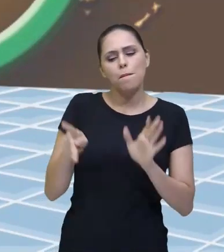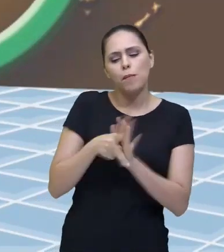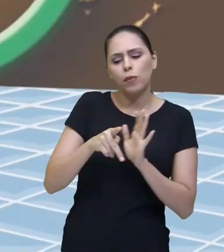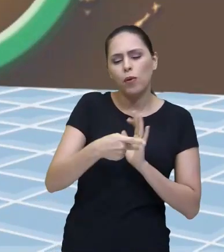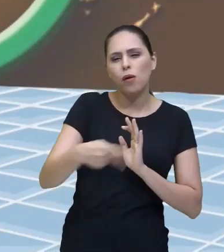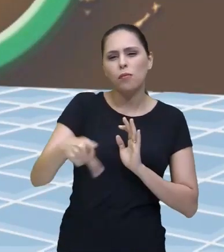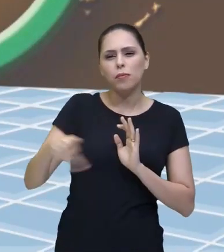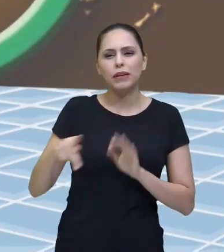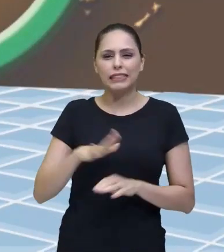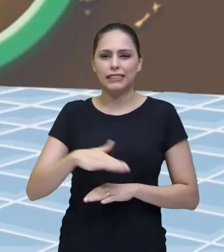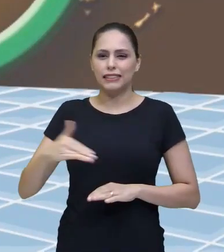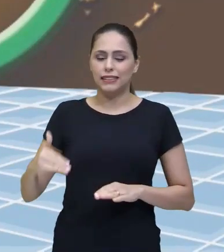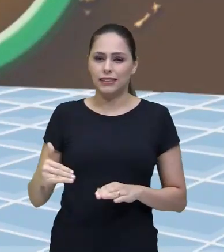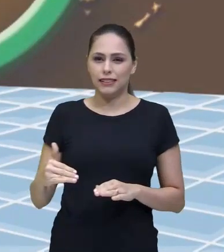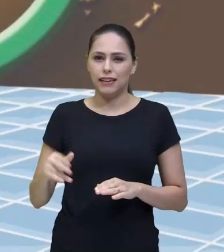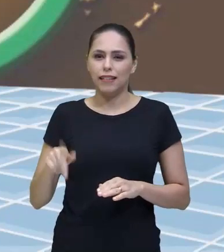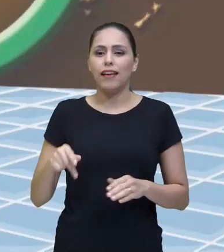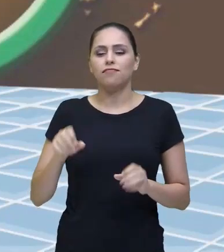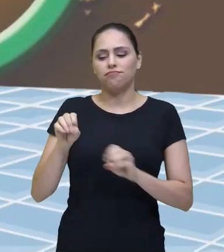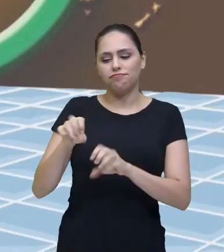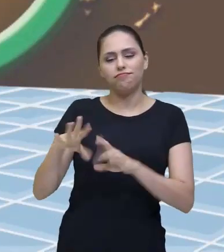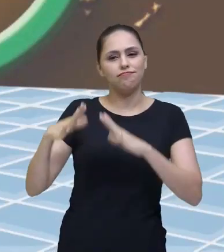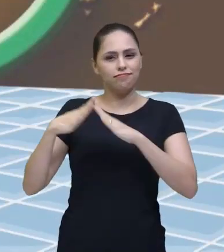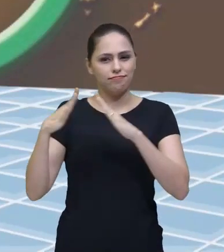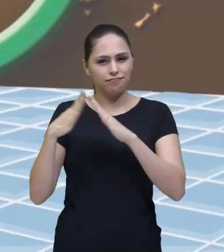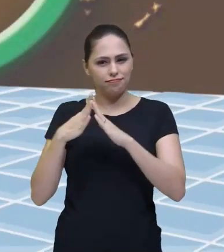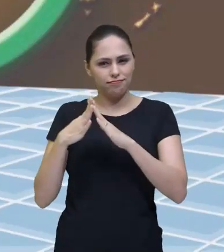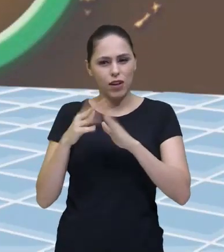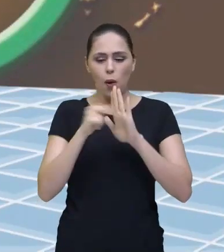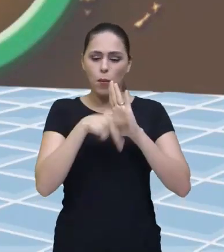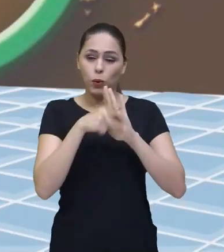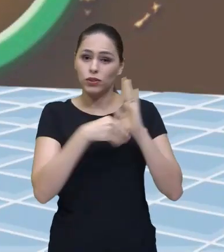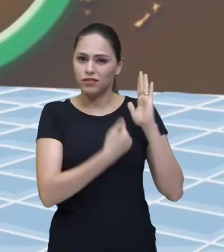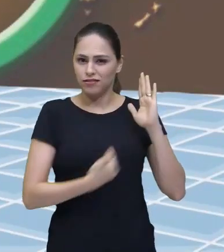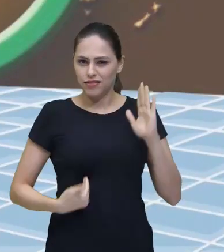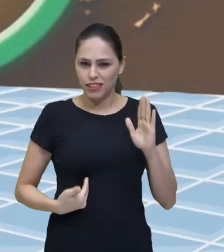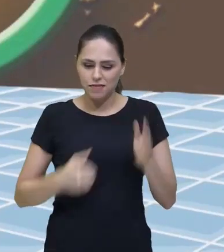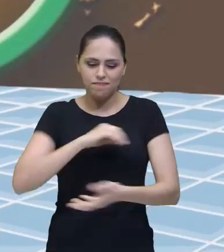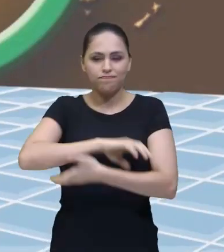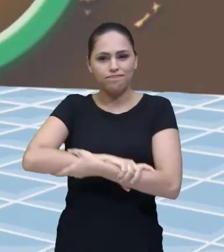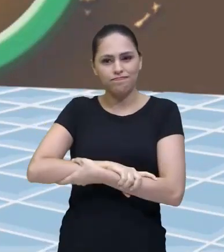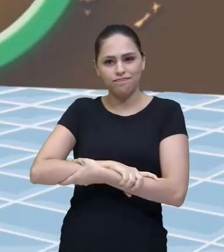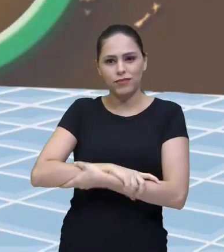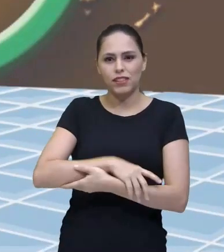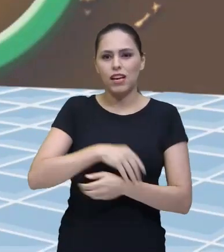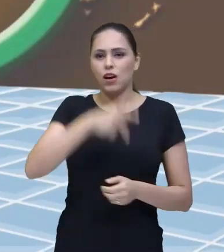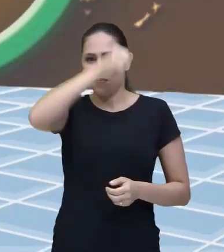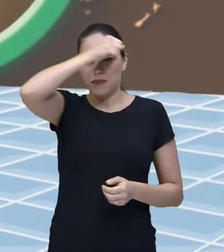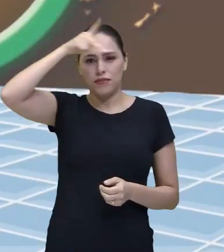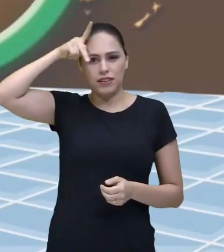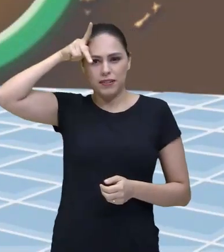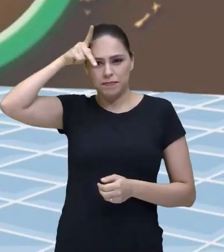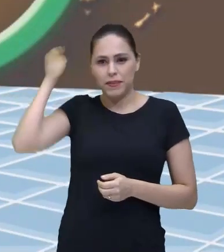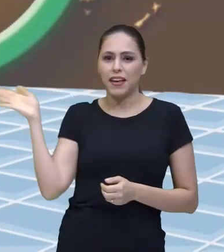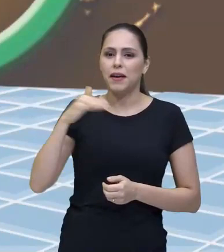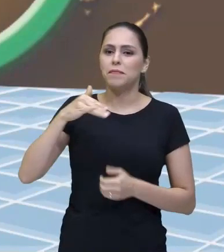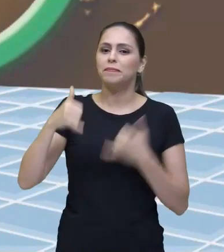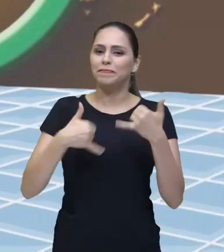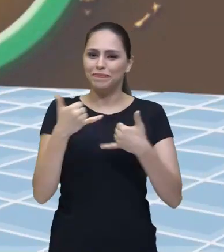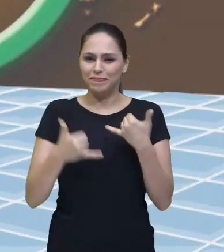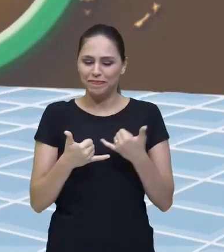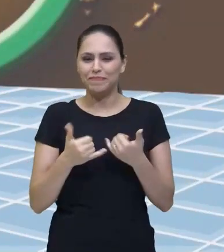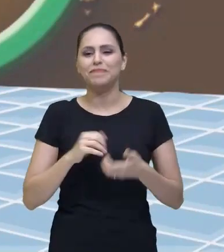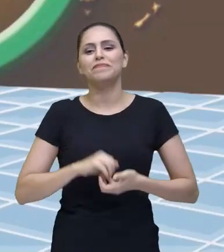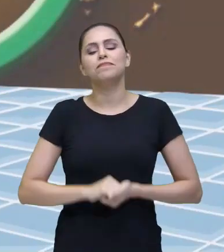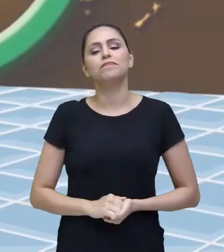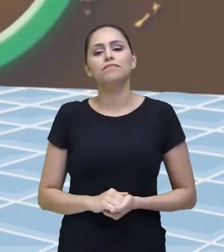Casa, projeto do Governo do Estado do Amazonas, em parceria com a Prefeitura Municipal de Manaus, no quadro EBA. Vamos brincar?